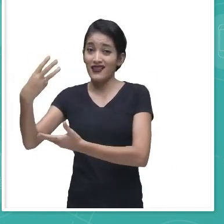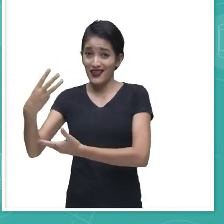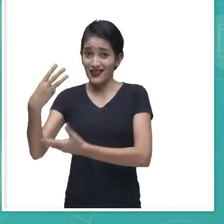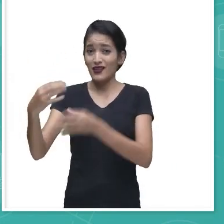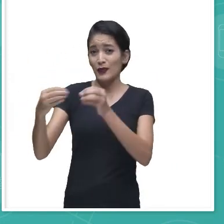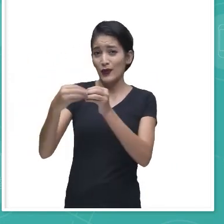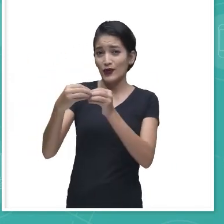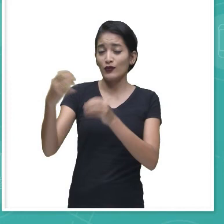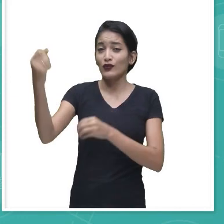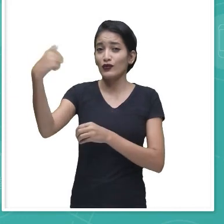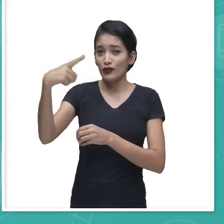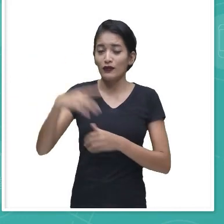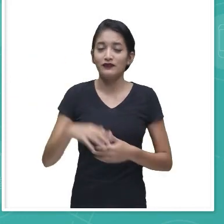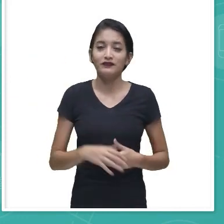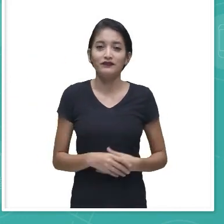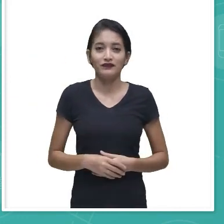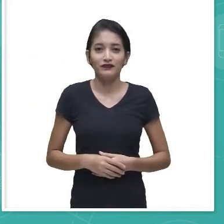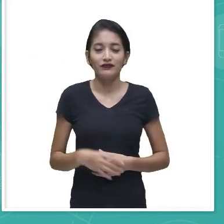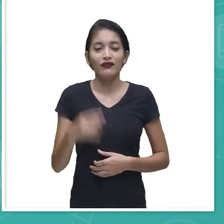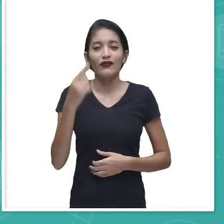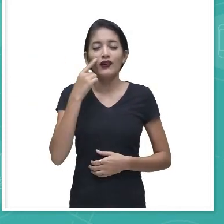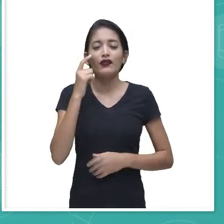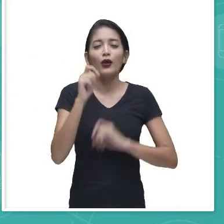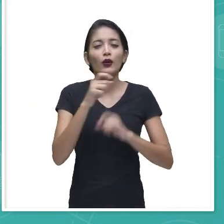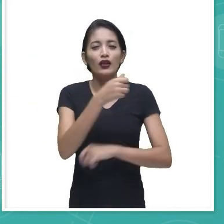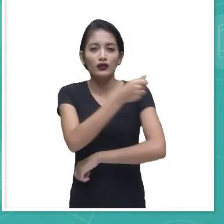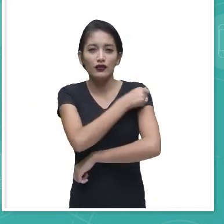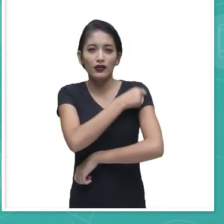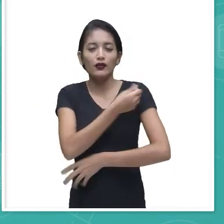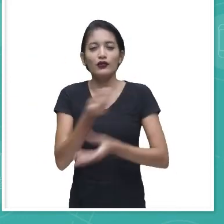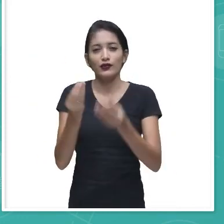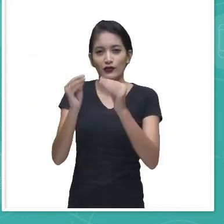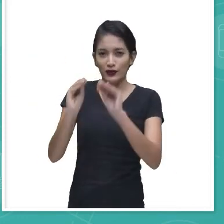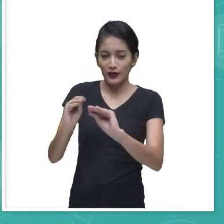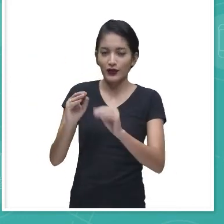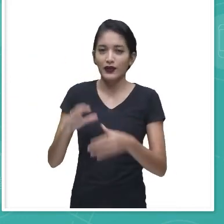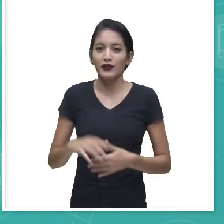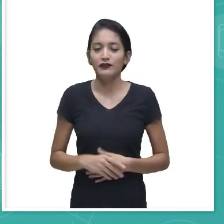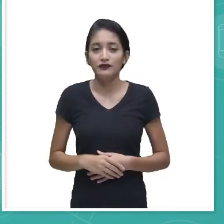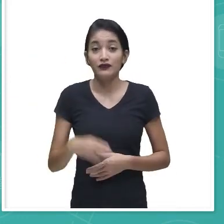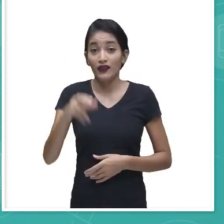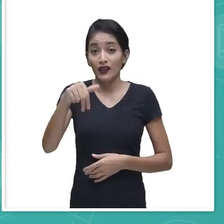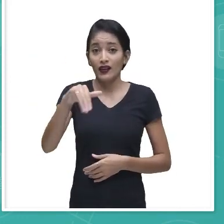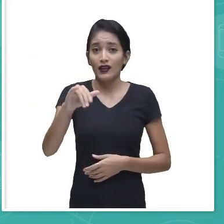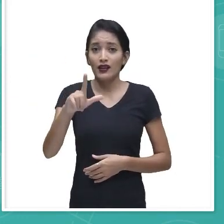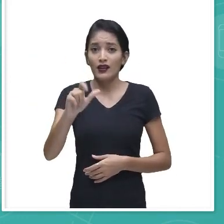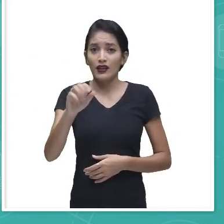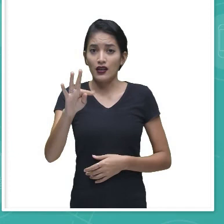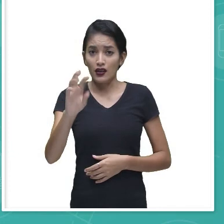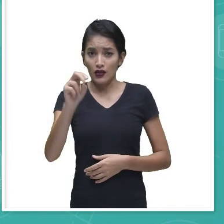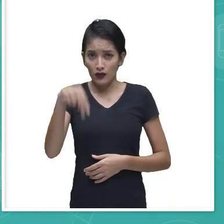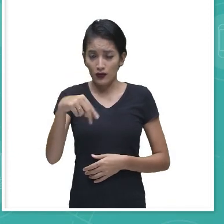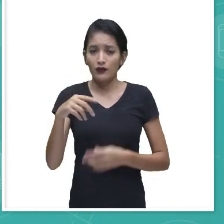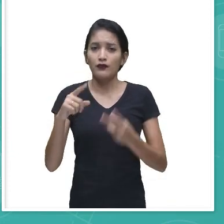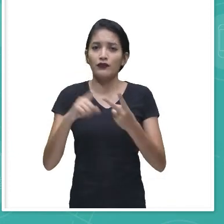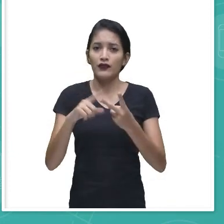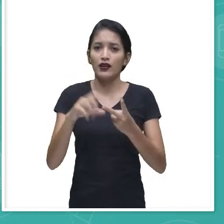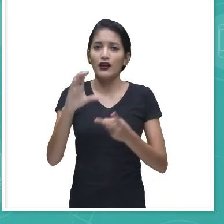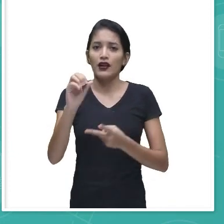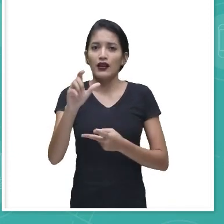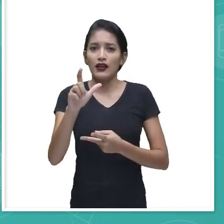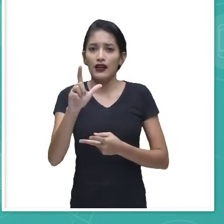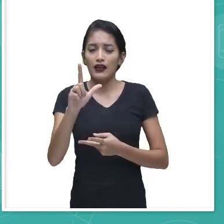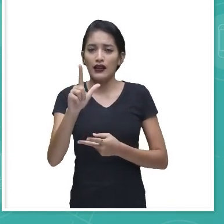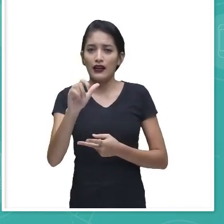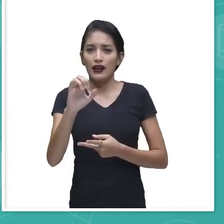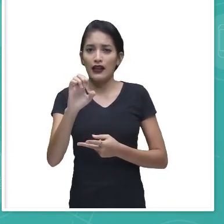Sol. Então vamos ver o que os nossos alunos marcaram. Vamos ver ali o Newton, a Cleivan, né? O Cleivan,